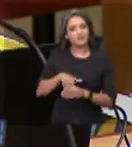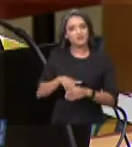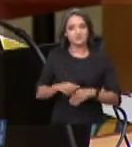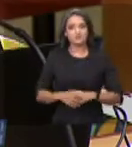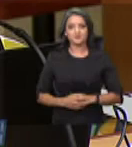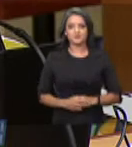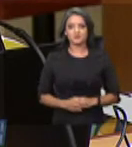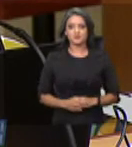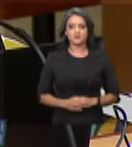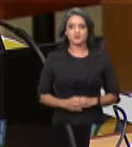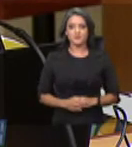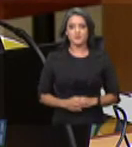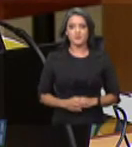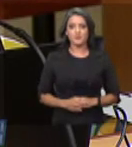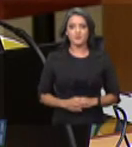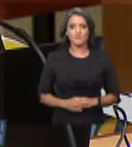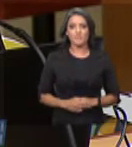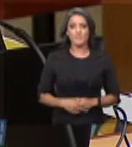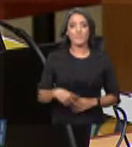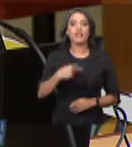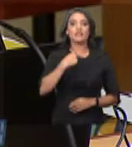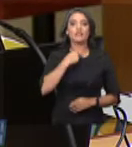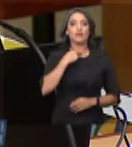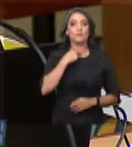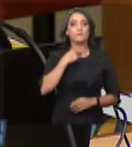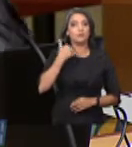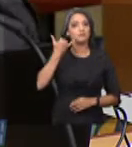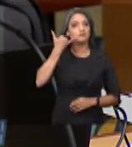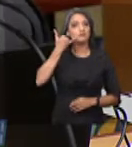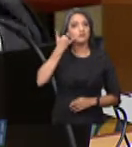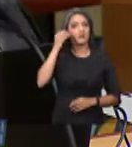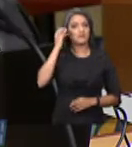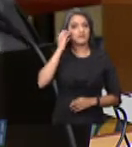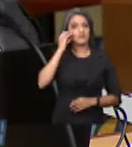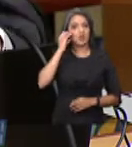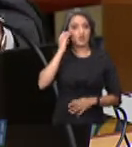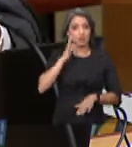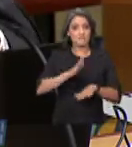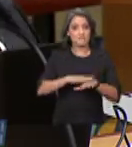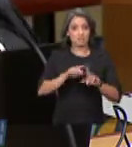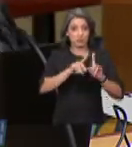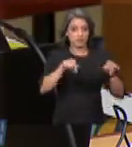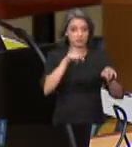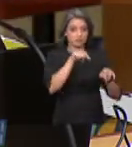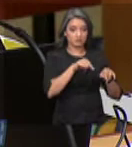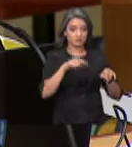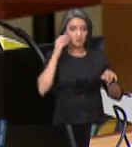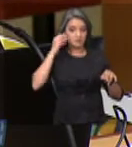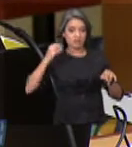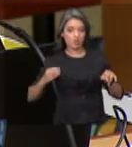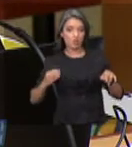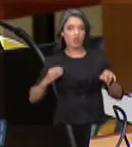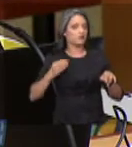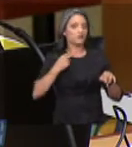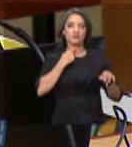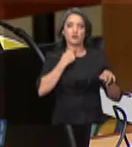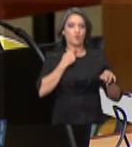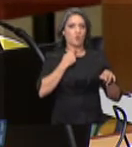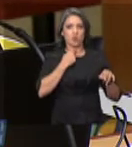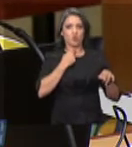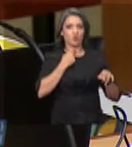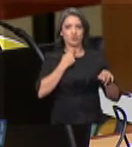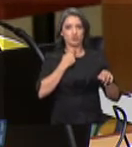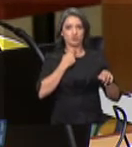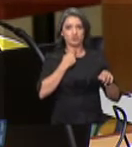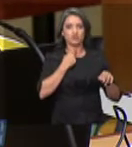não serão é permitidos os celulares na no momento do voto no momento de depositar